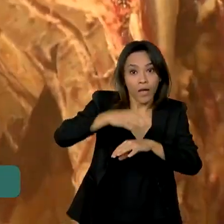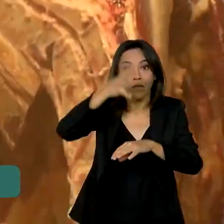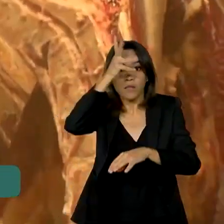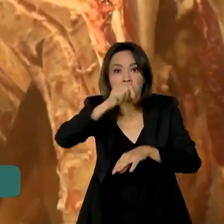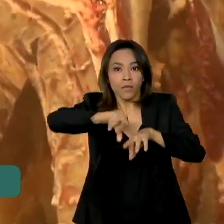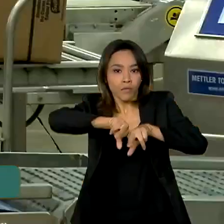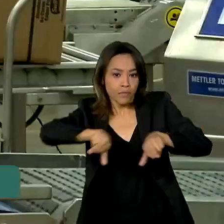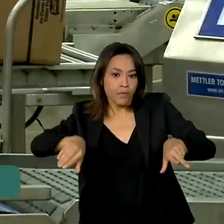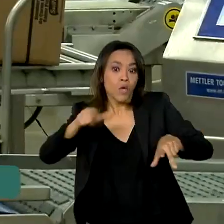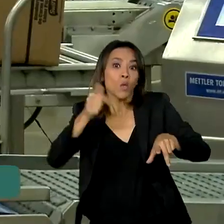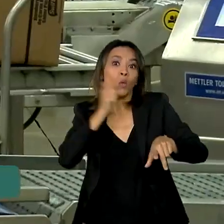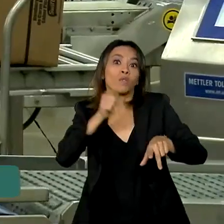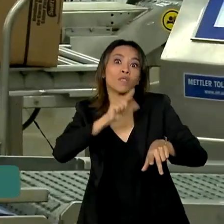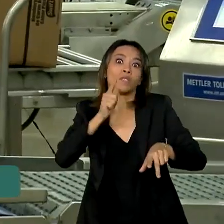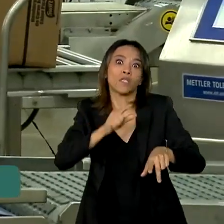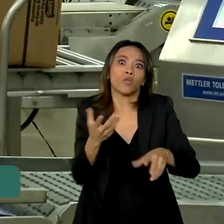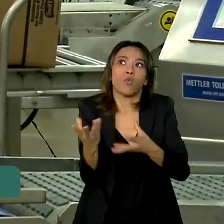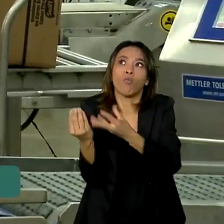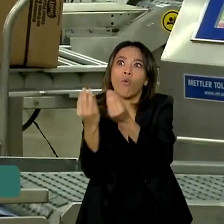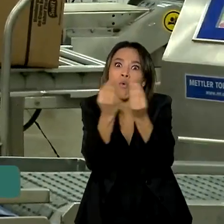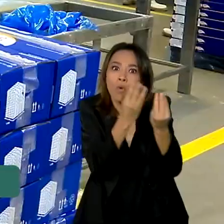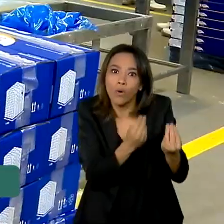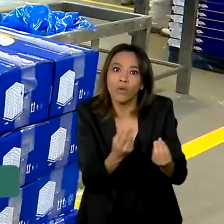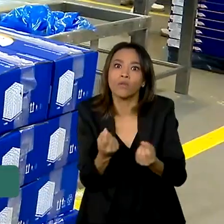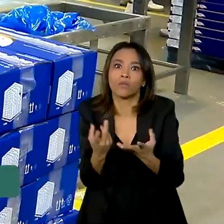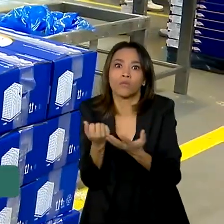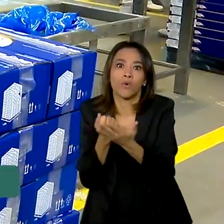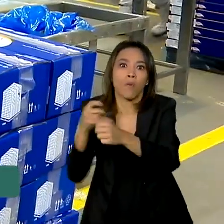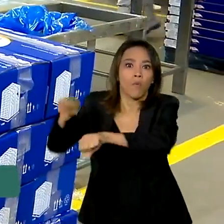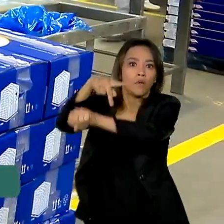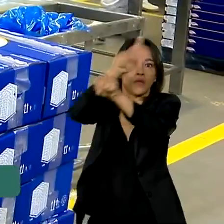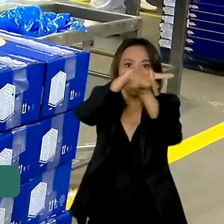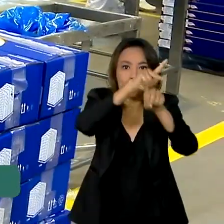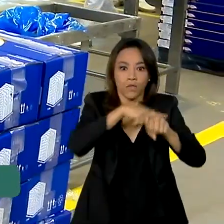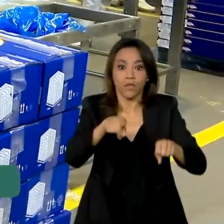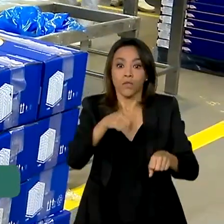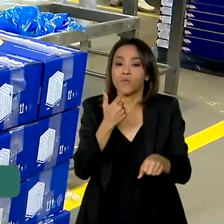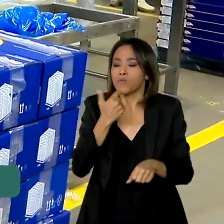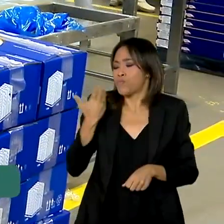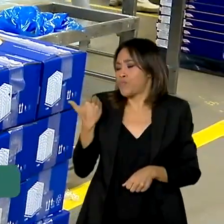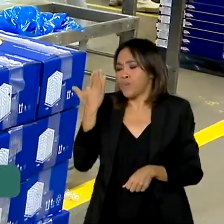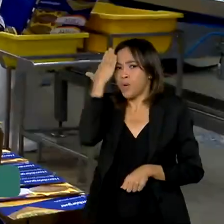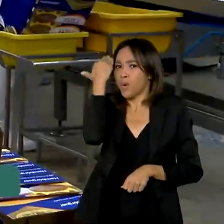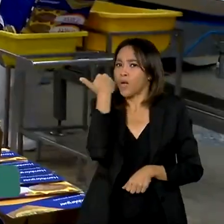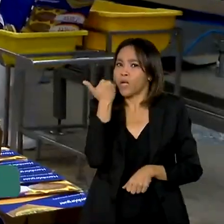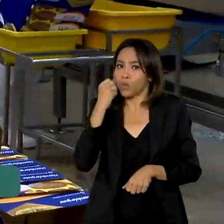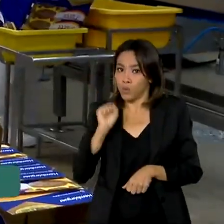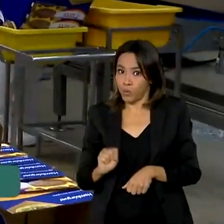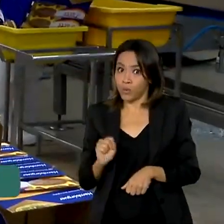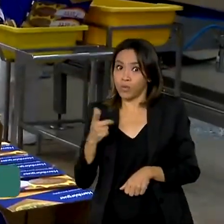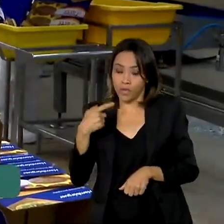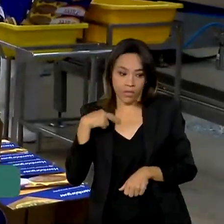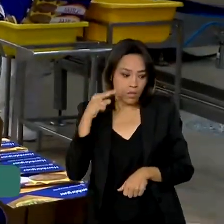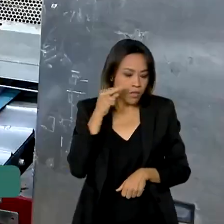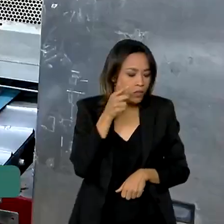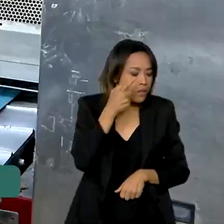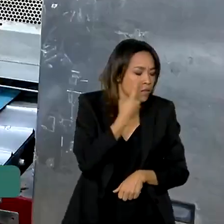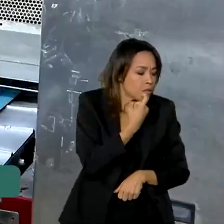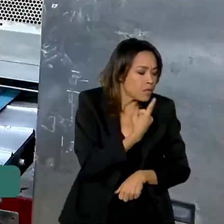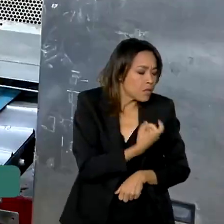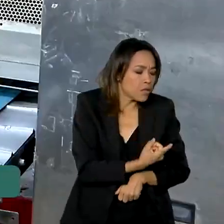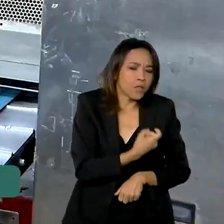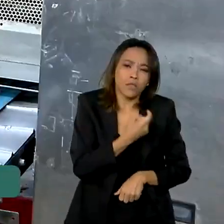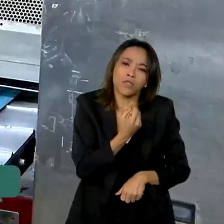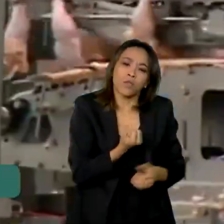em 50 países desde o início de 2023. O mais recente é a Coreia do Sul, que tem interesse em comprar subprodutos de